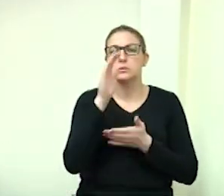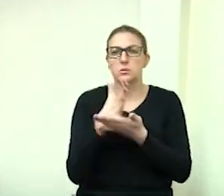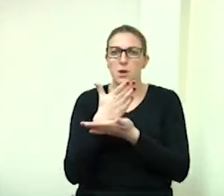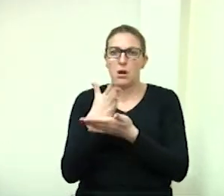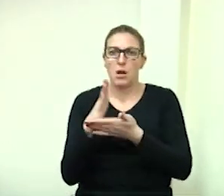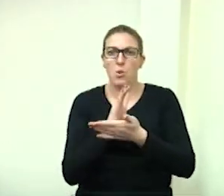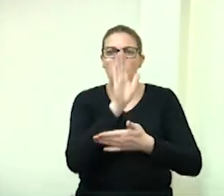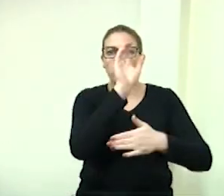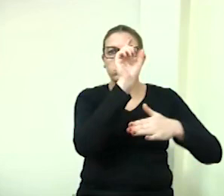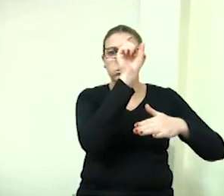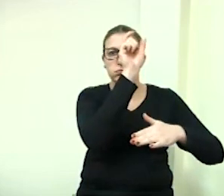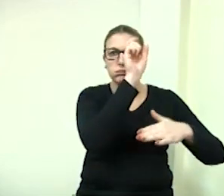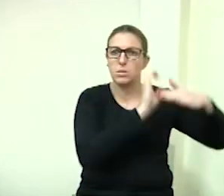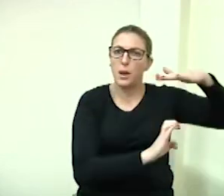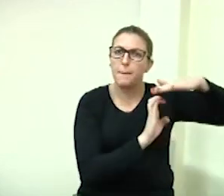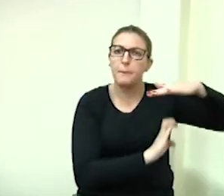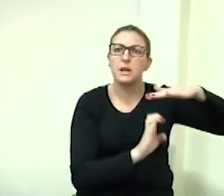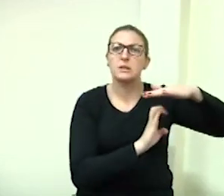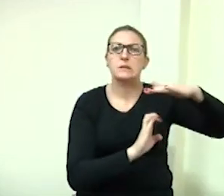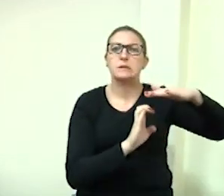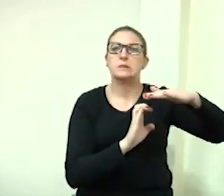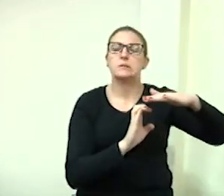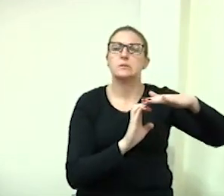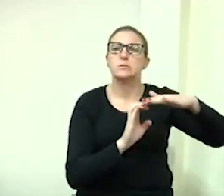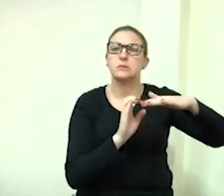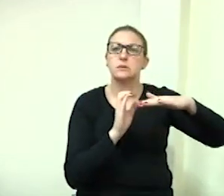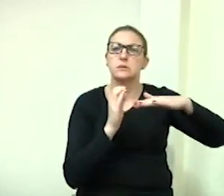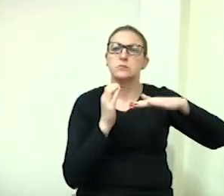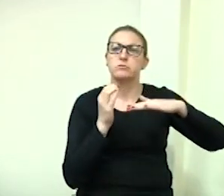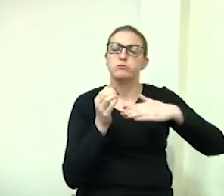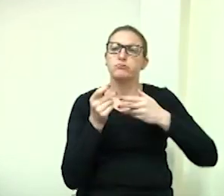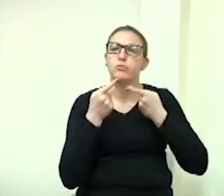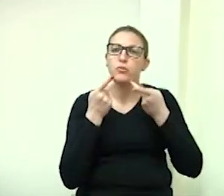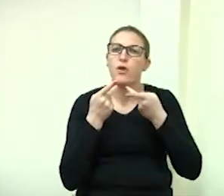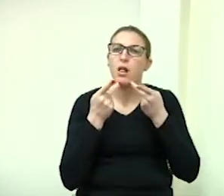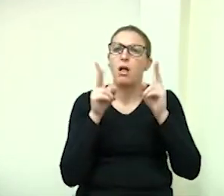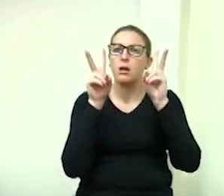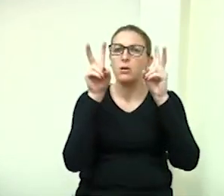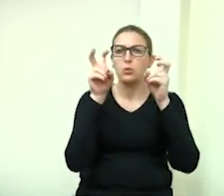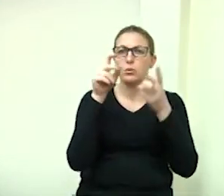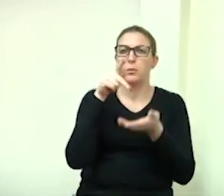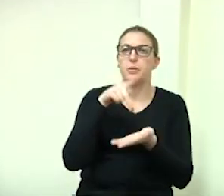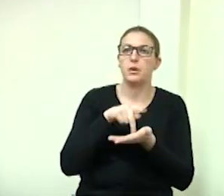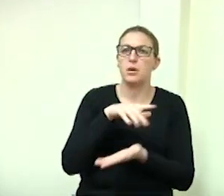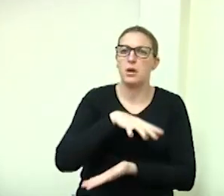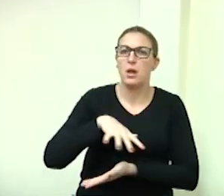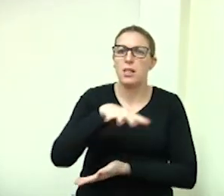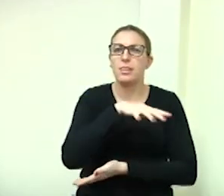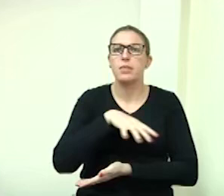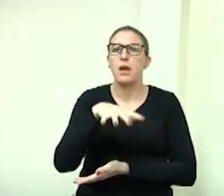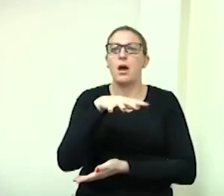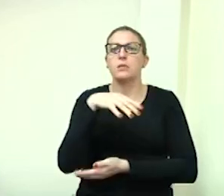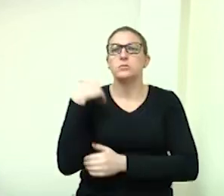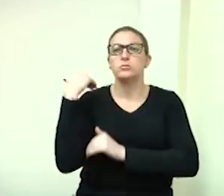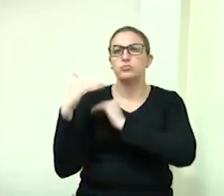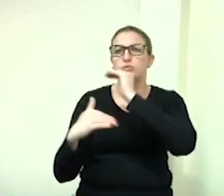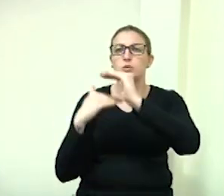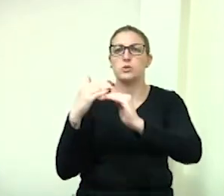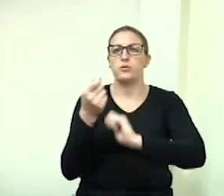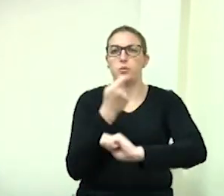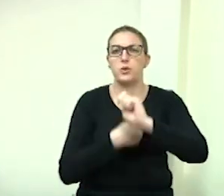nossos corredores de desenvolvimento então estou aqui pedindo para que o governo converse com a Corsan